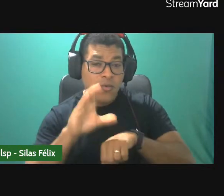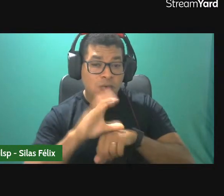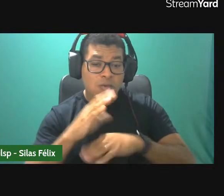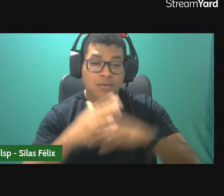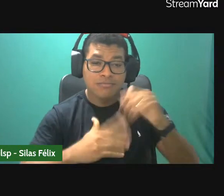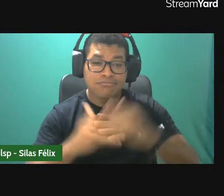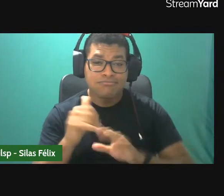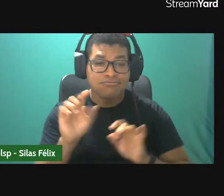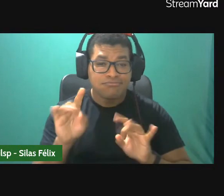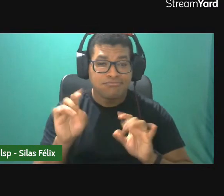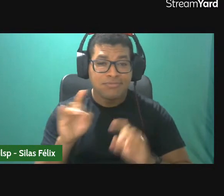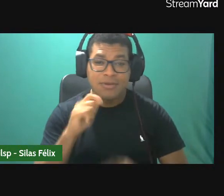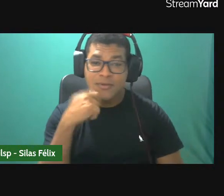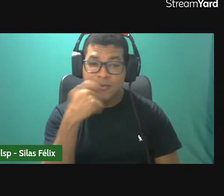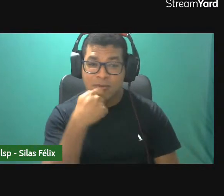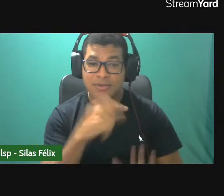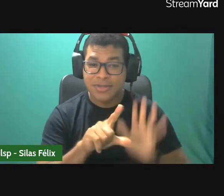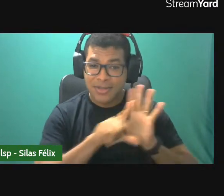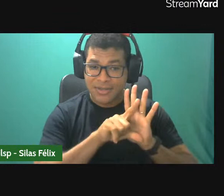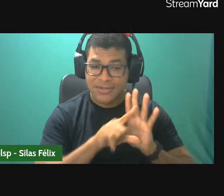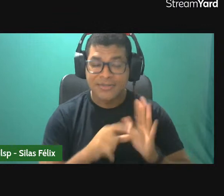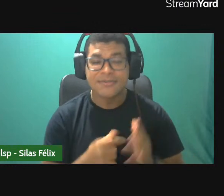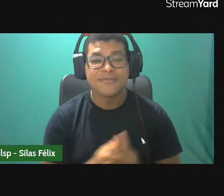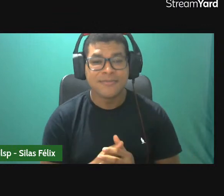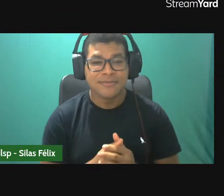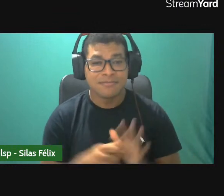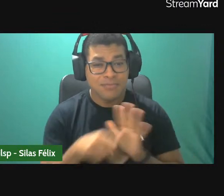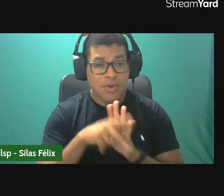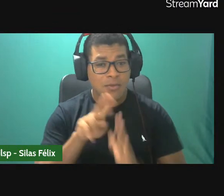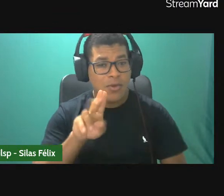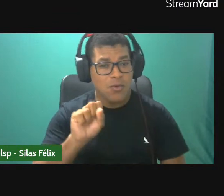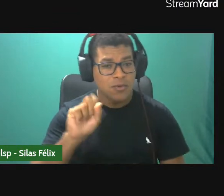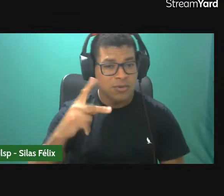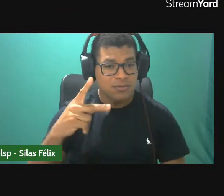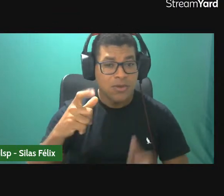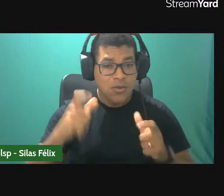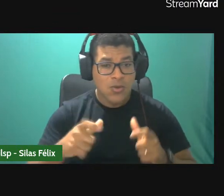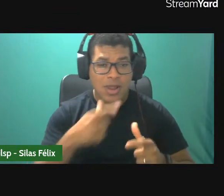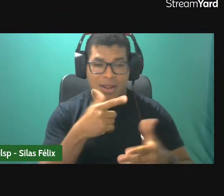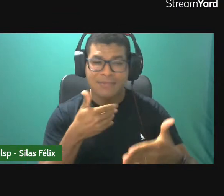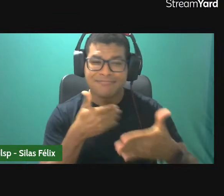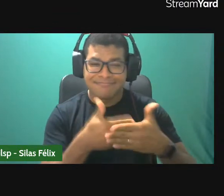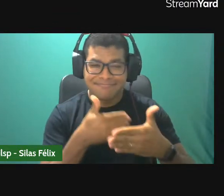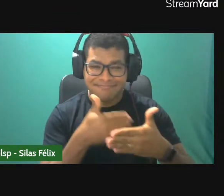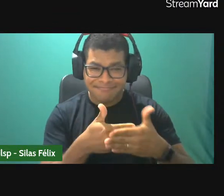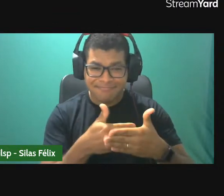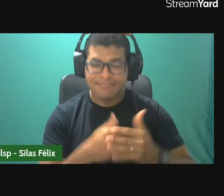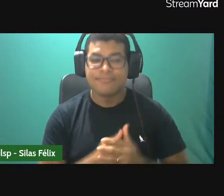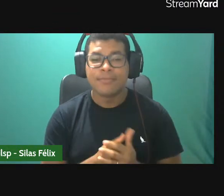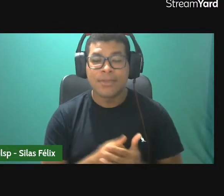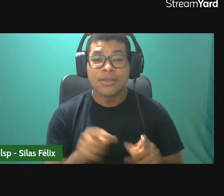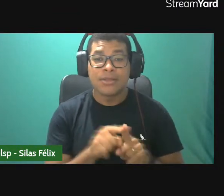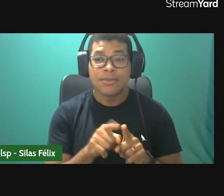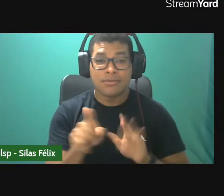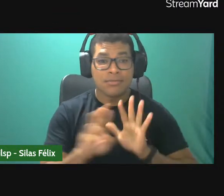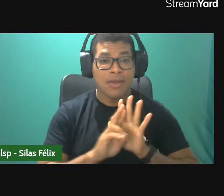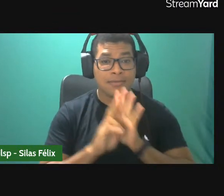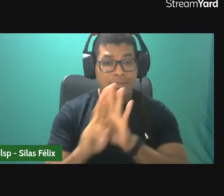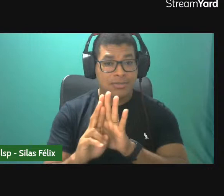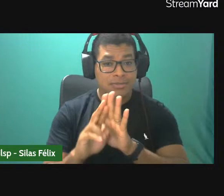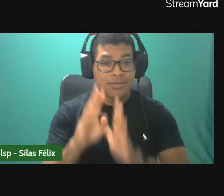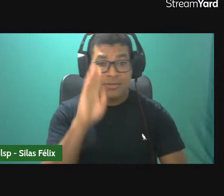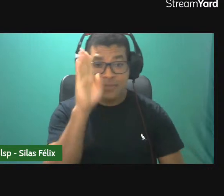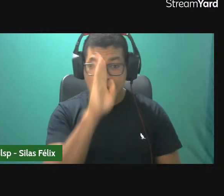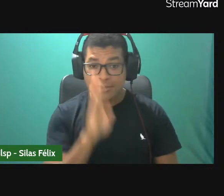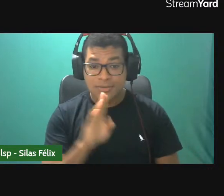em odontologia legal da USP, em Ribeirão Preto. Representante brasileiro do Grupo de Trabalho